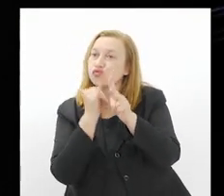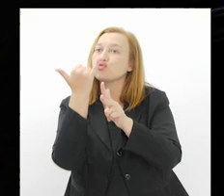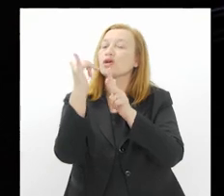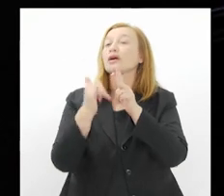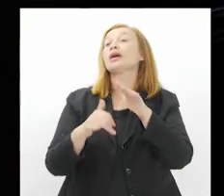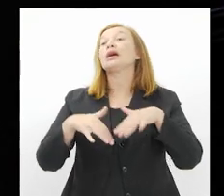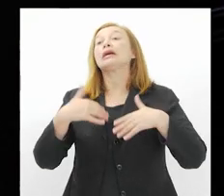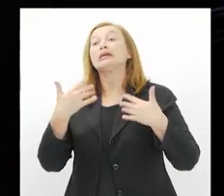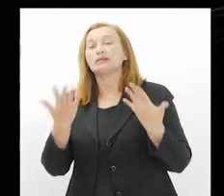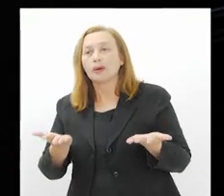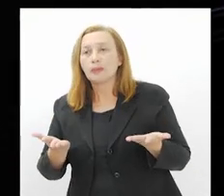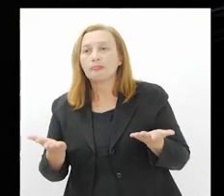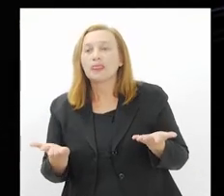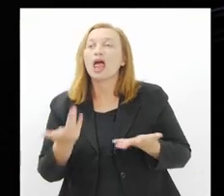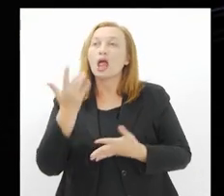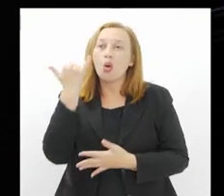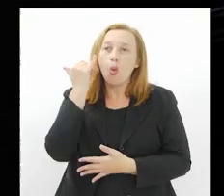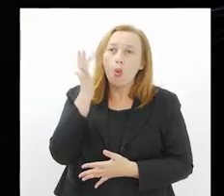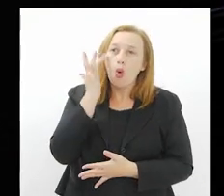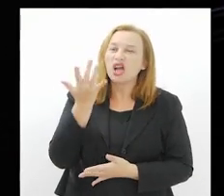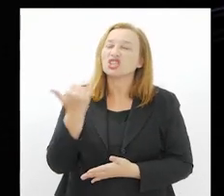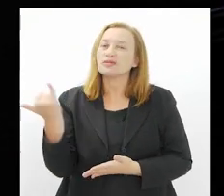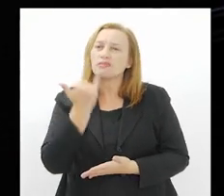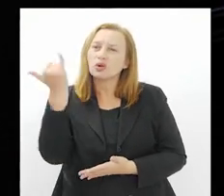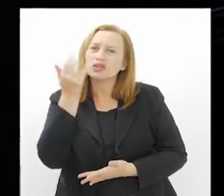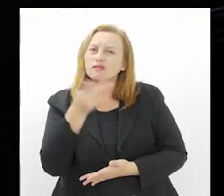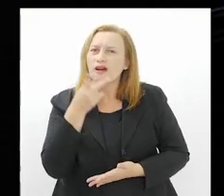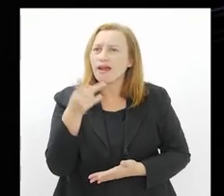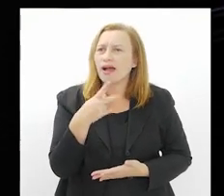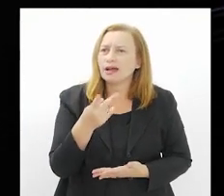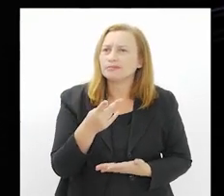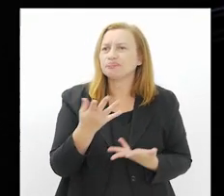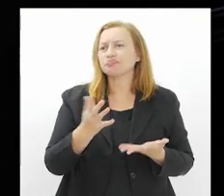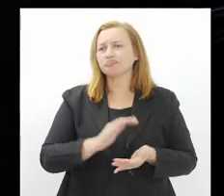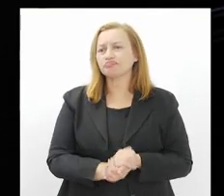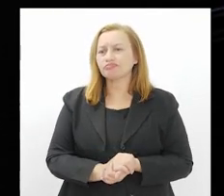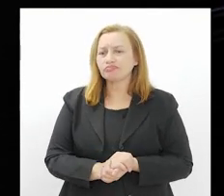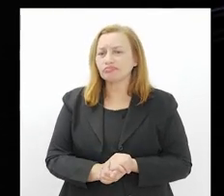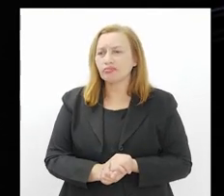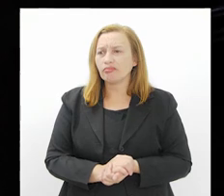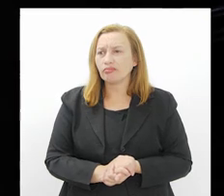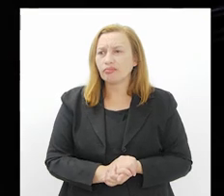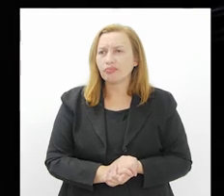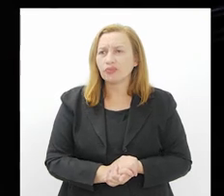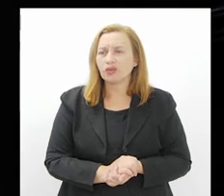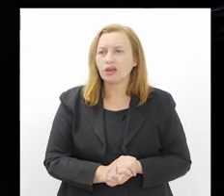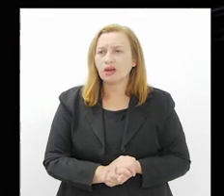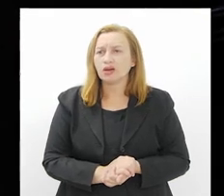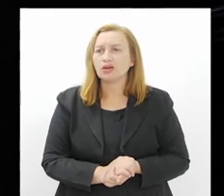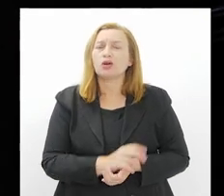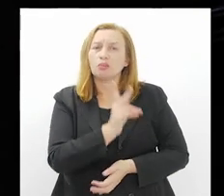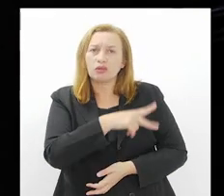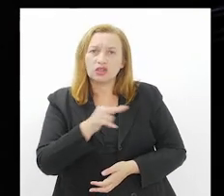de forma a gerar energia a partir do vento. Agora, acho que é importante destacar que,